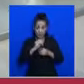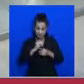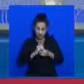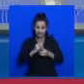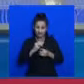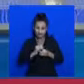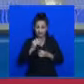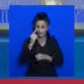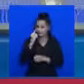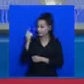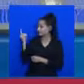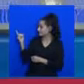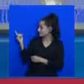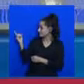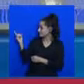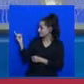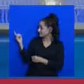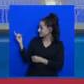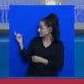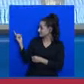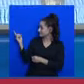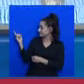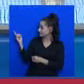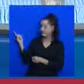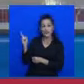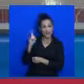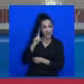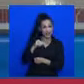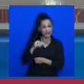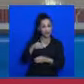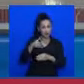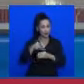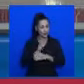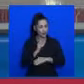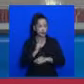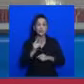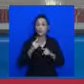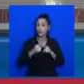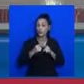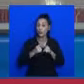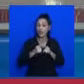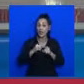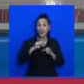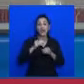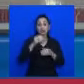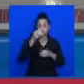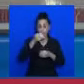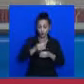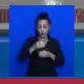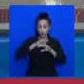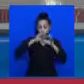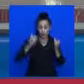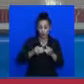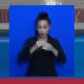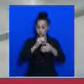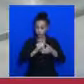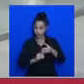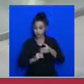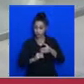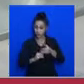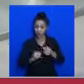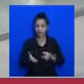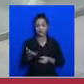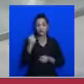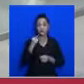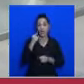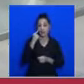para o nosso suporte inferior, mas ela foi validada porque ela saiu do globo totalmente. Então vamos